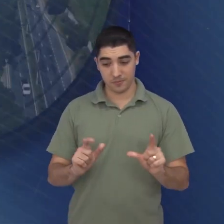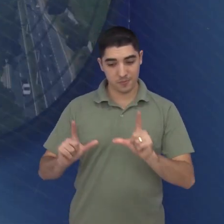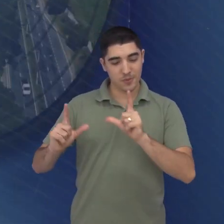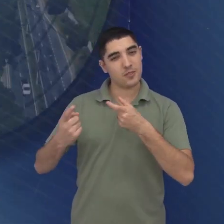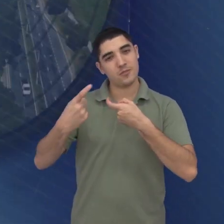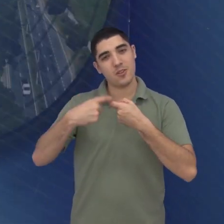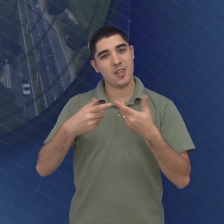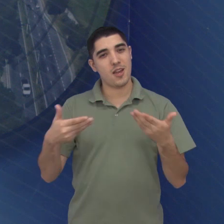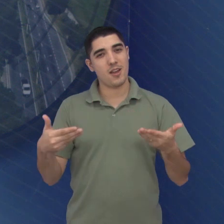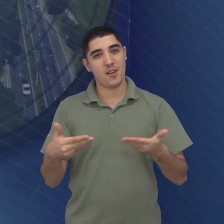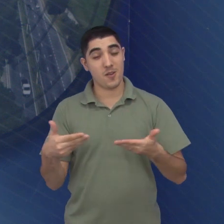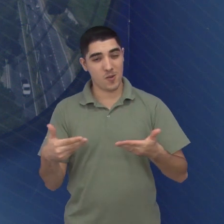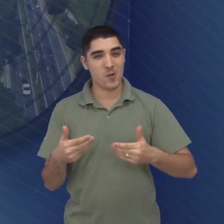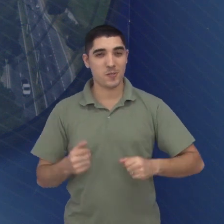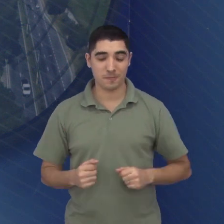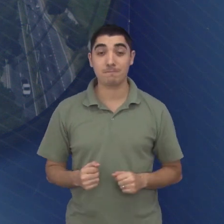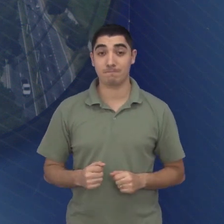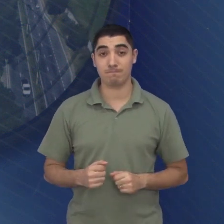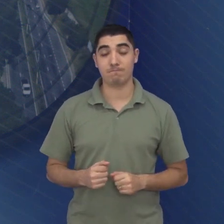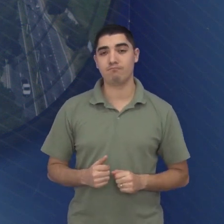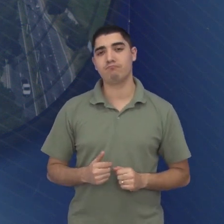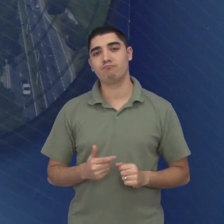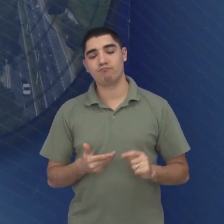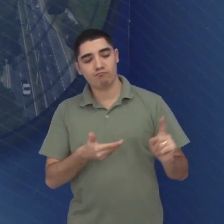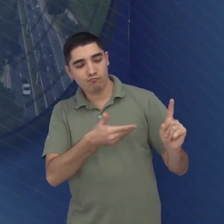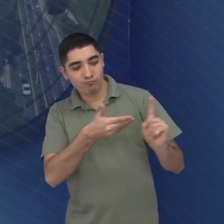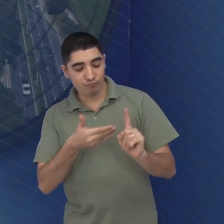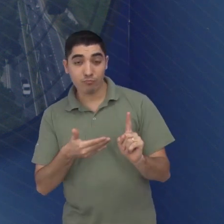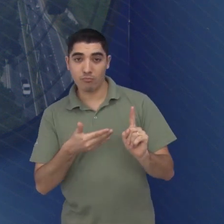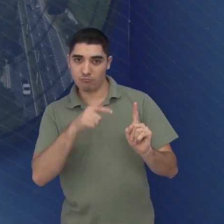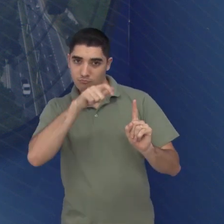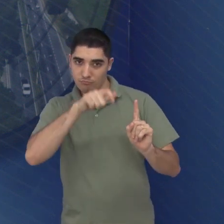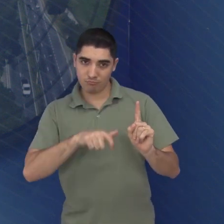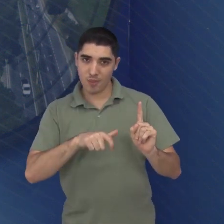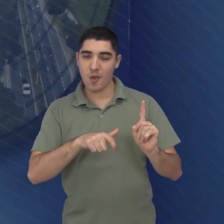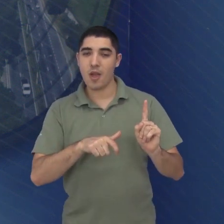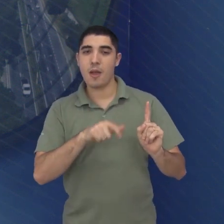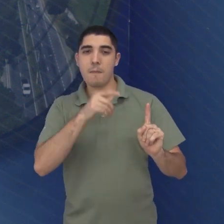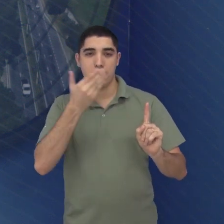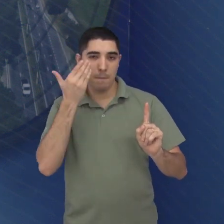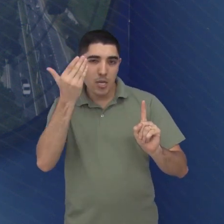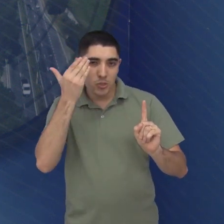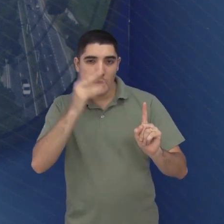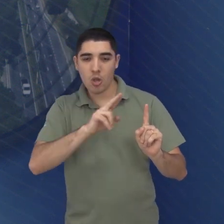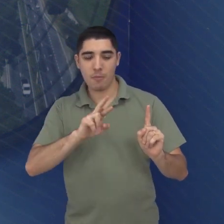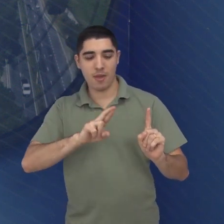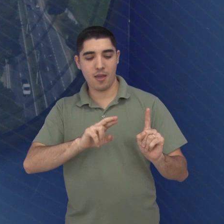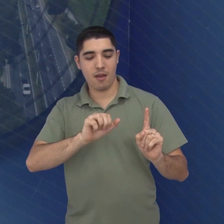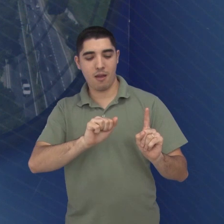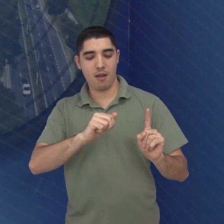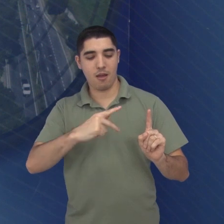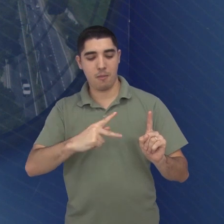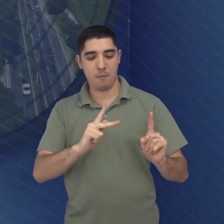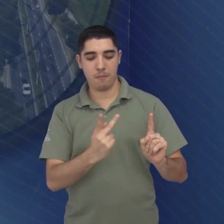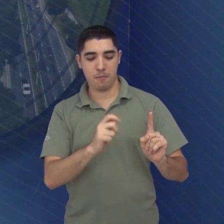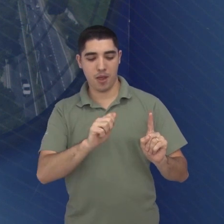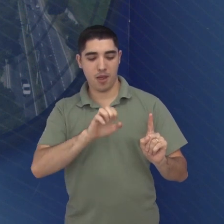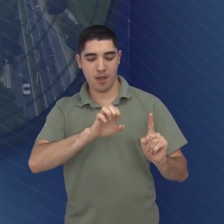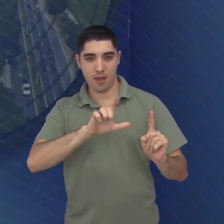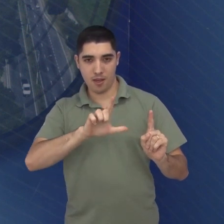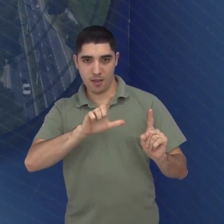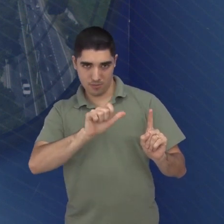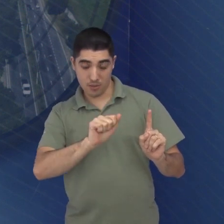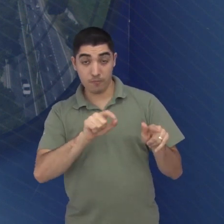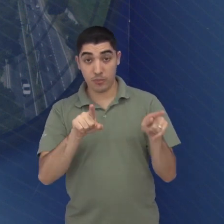Estamos de volta com Diálogos da Cidade. Hoje eu estou recebendo aqui no estúdio, gente, a psicóloga Rafaela De